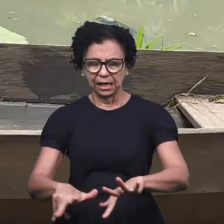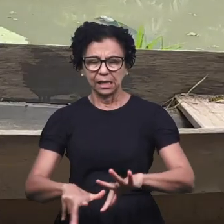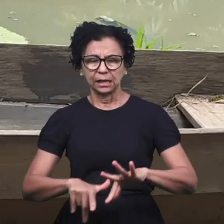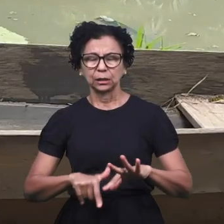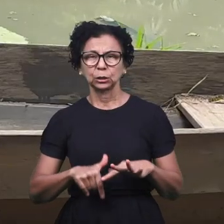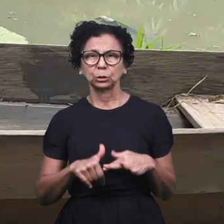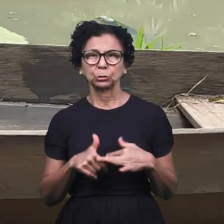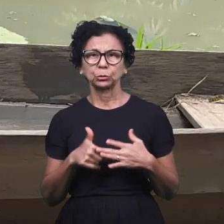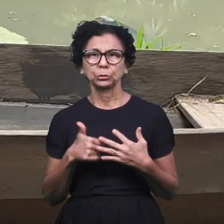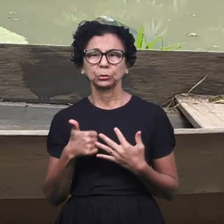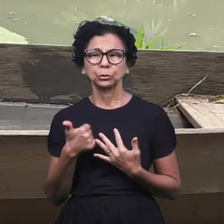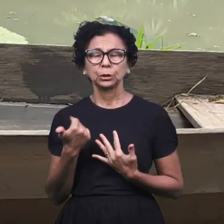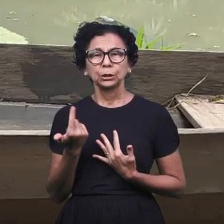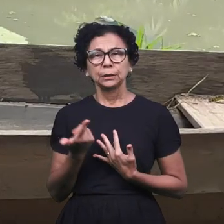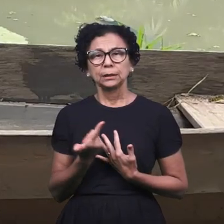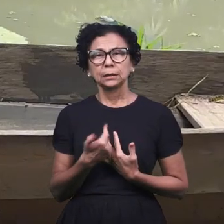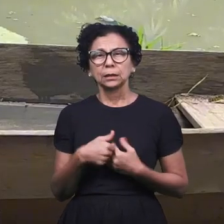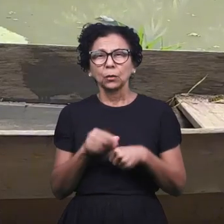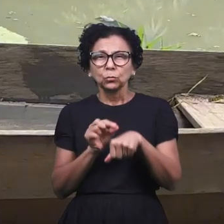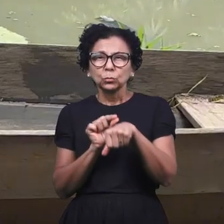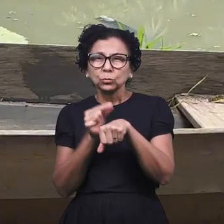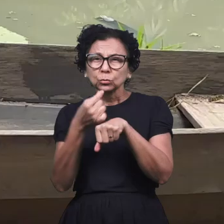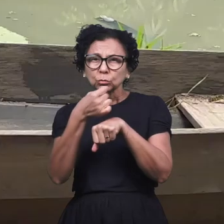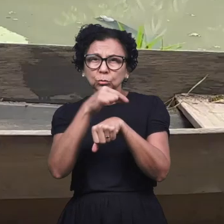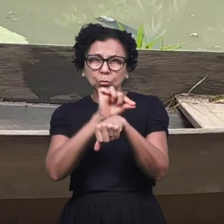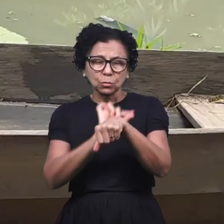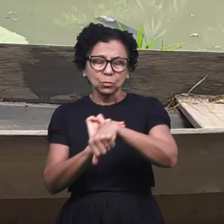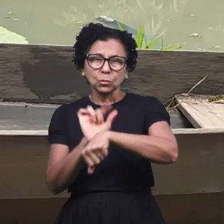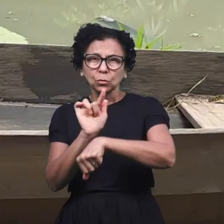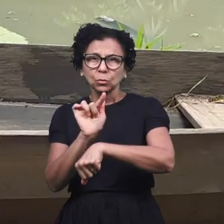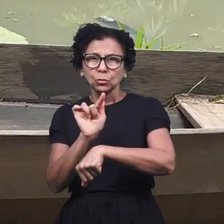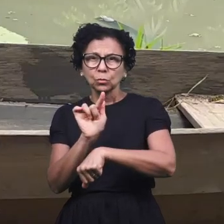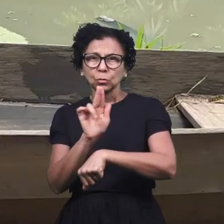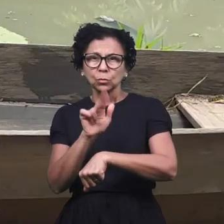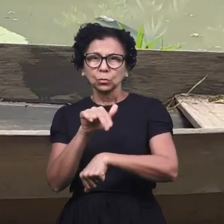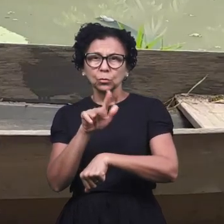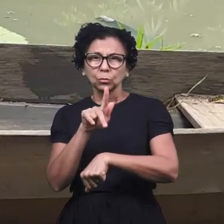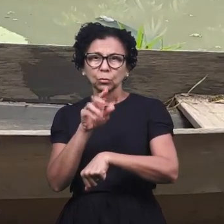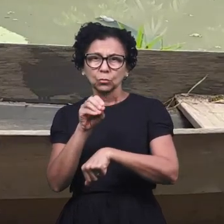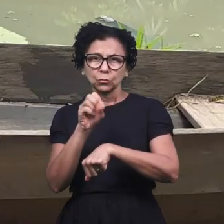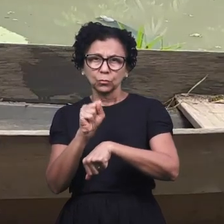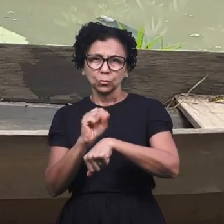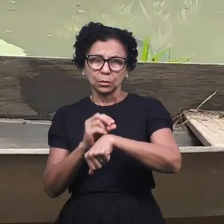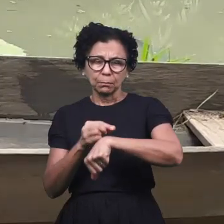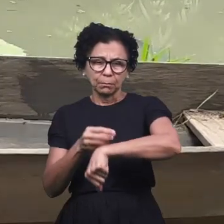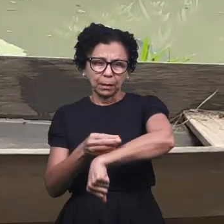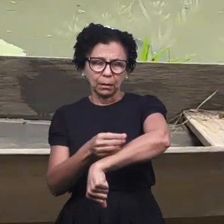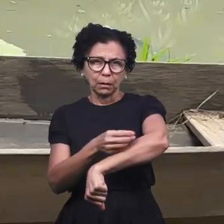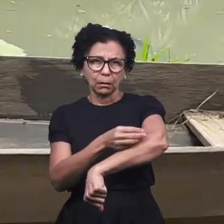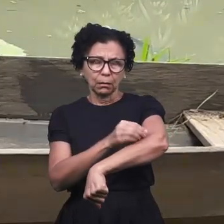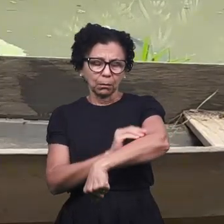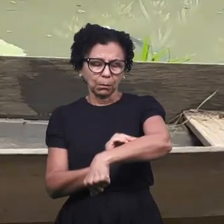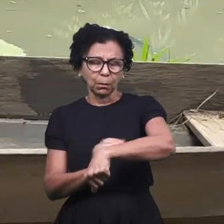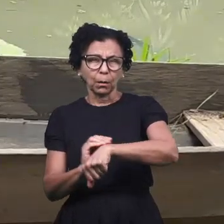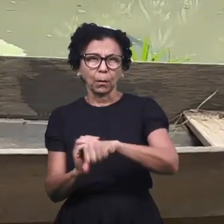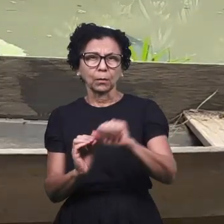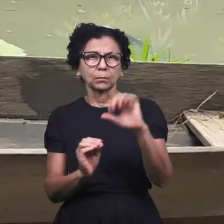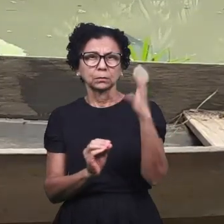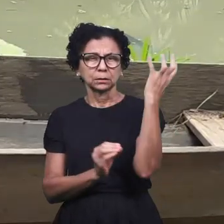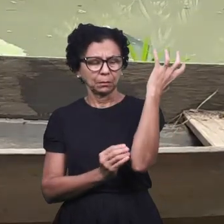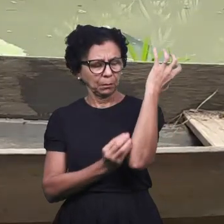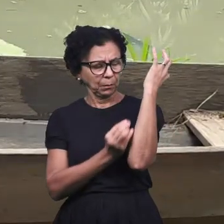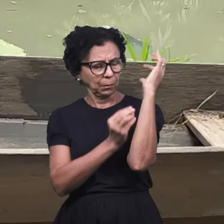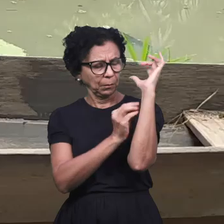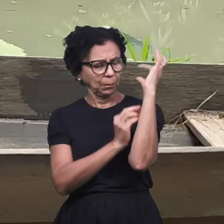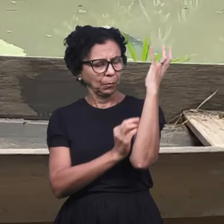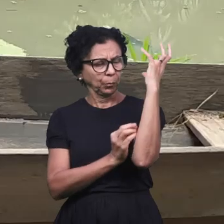Então, eles vão se alimentando disso, mas aí acabam sendo patógenos ao homem. Entendi. Agora vamos lá. Quais